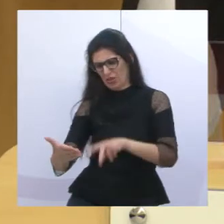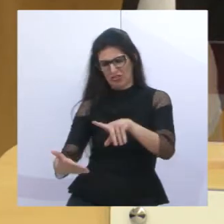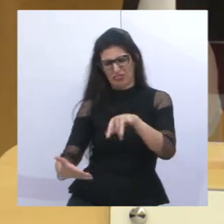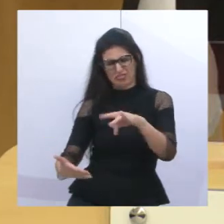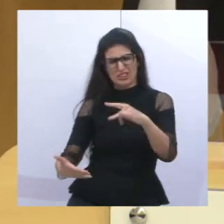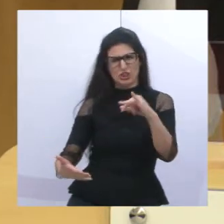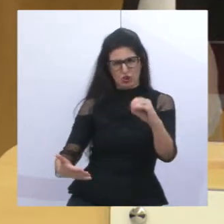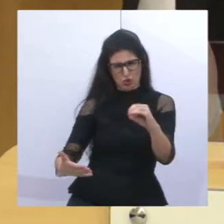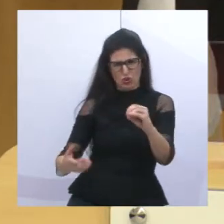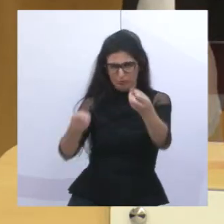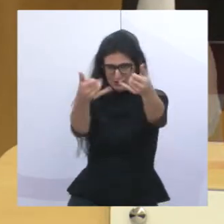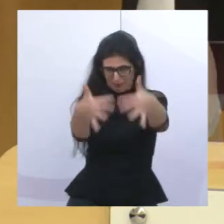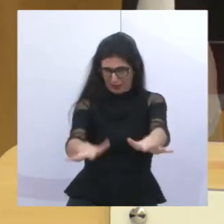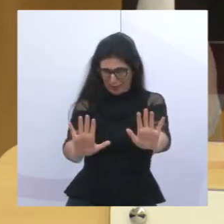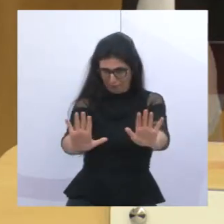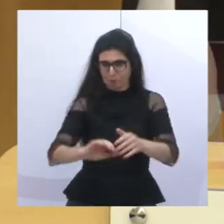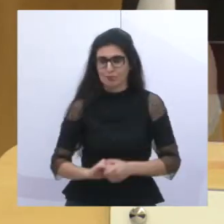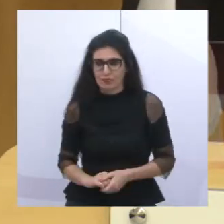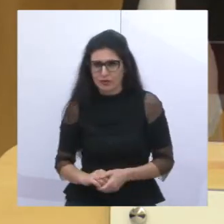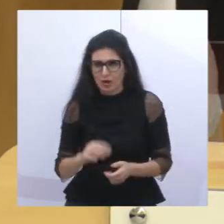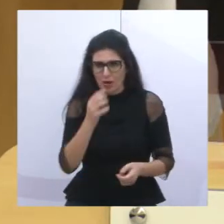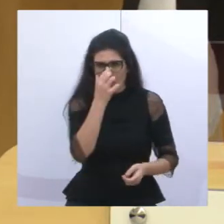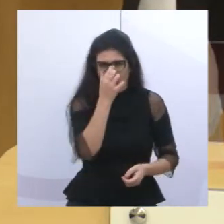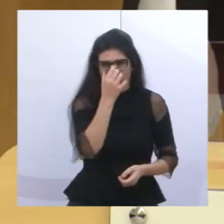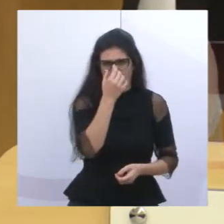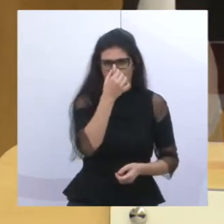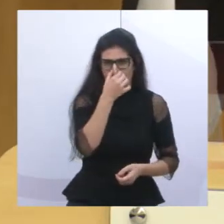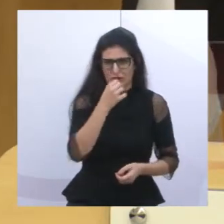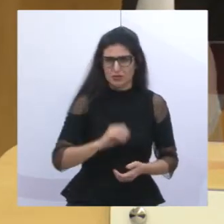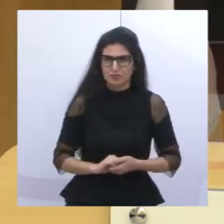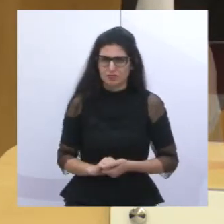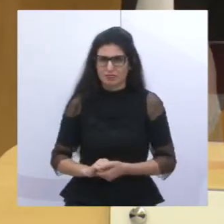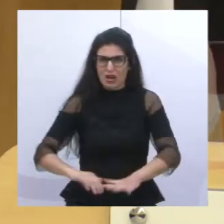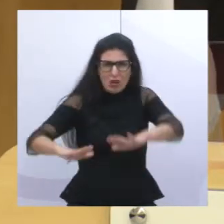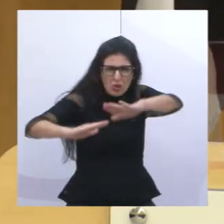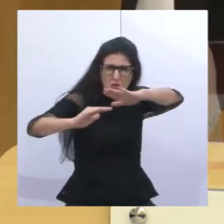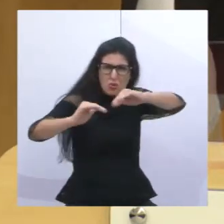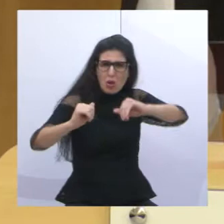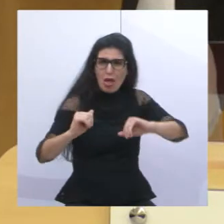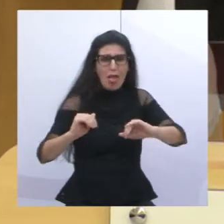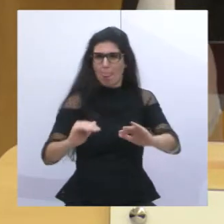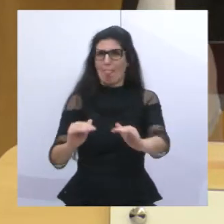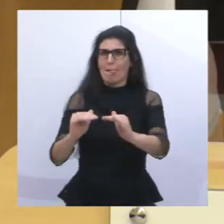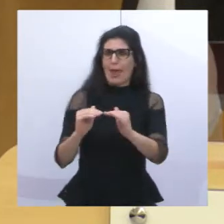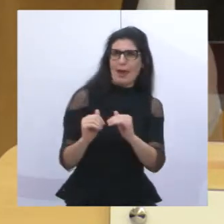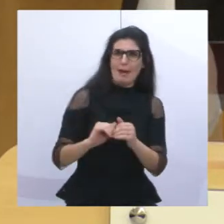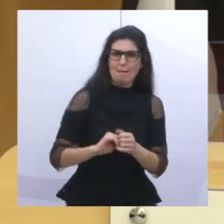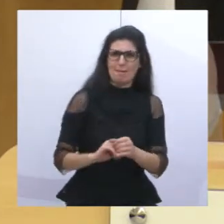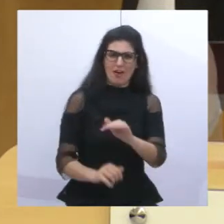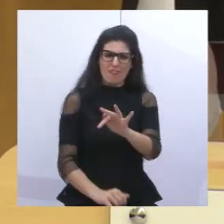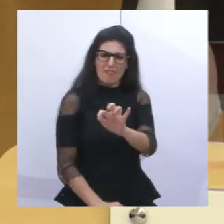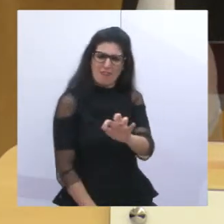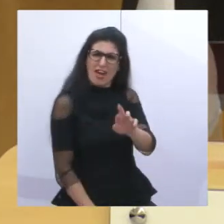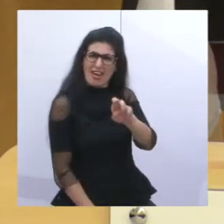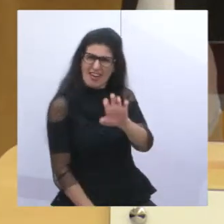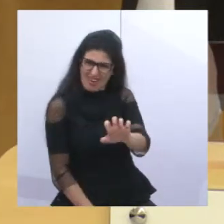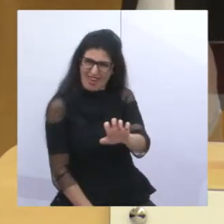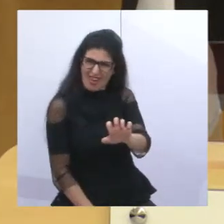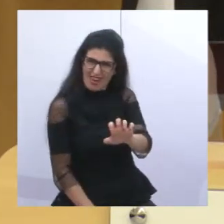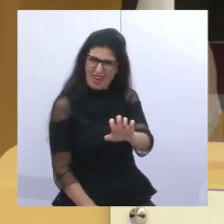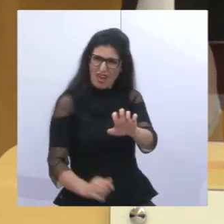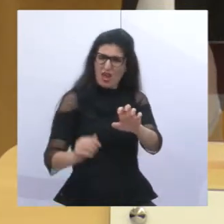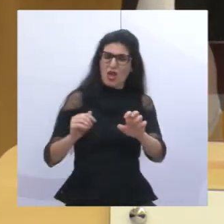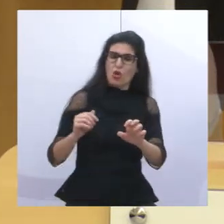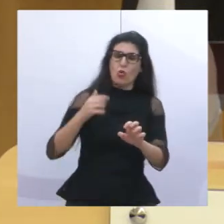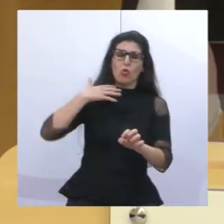ó, fere o interesse público. Mas, gente, fere o interesse